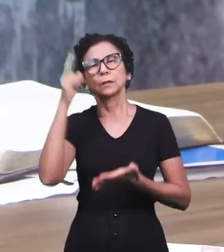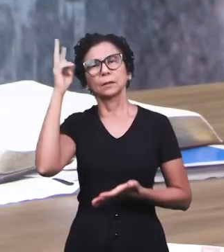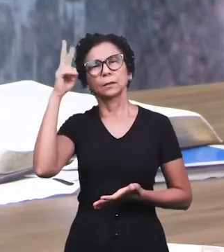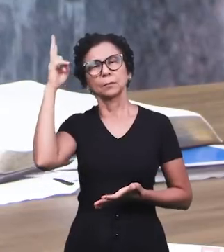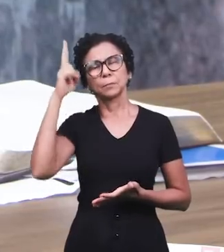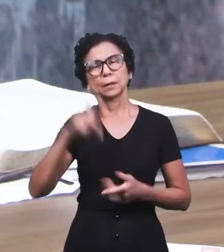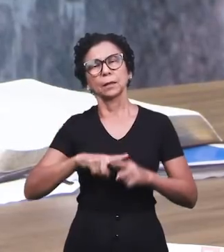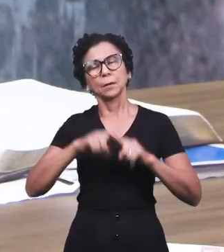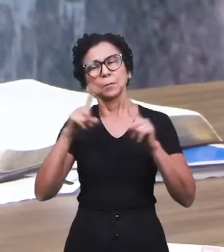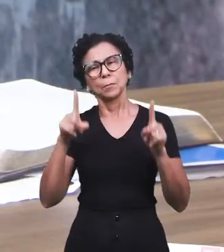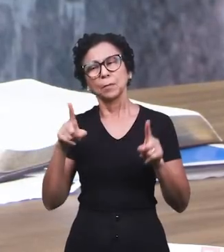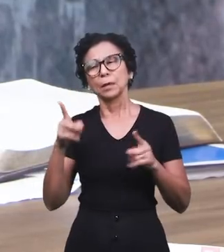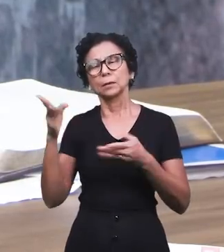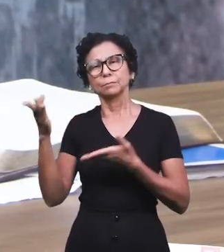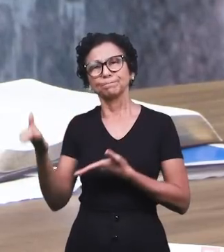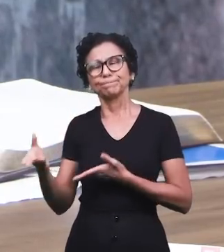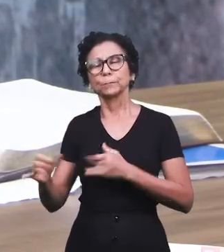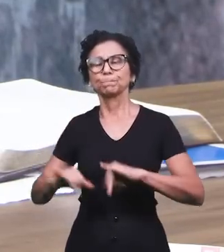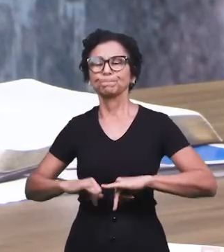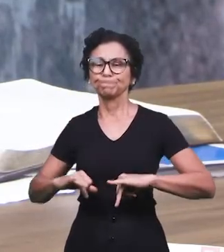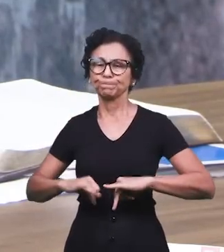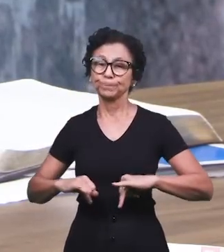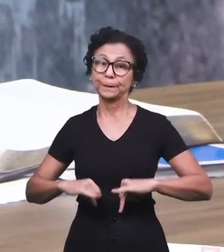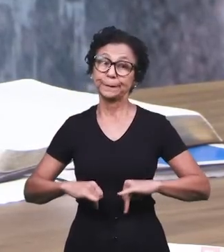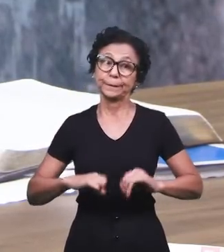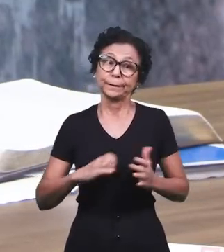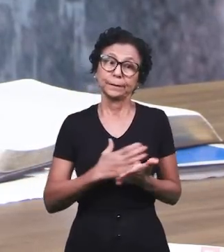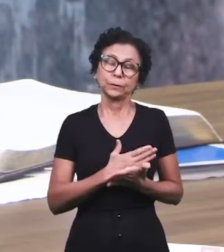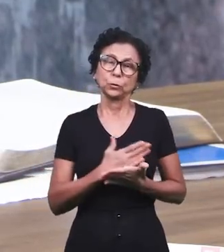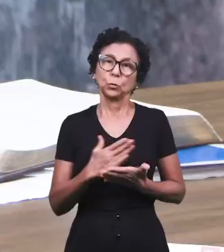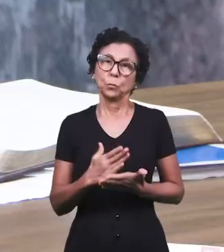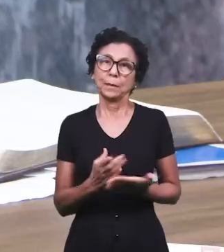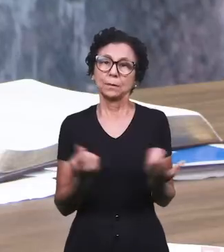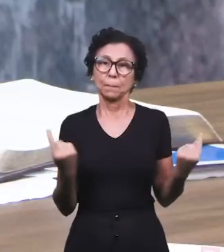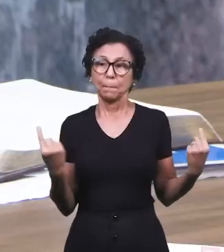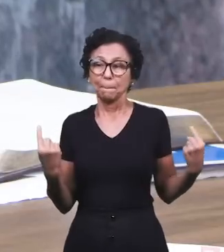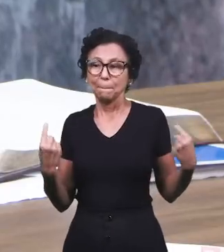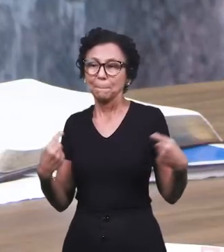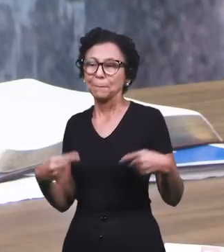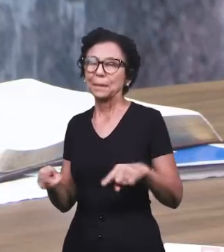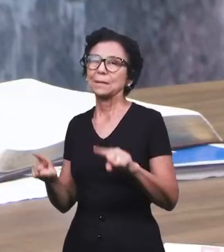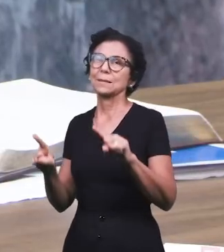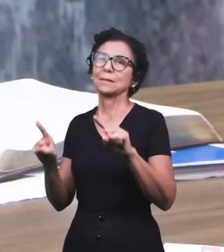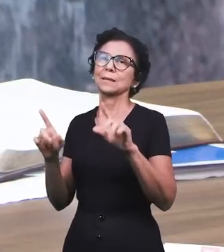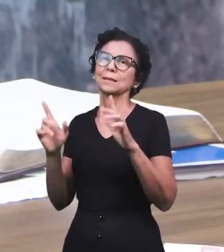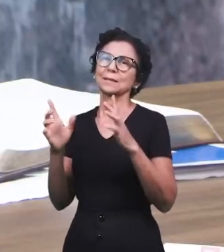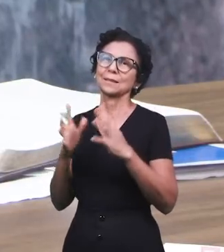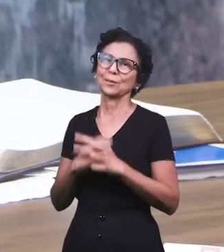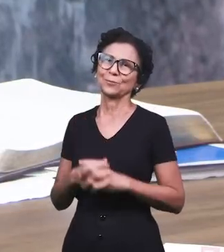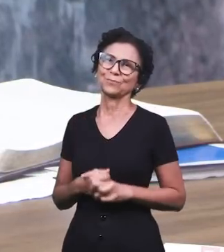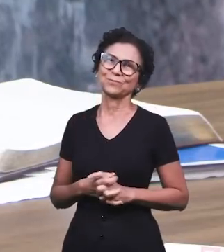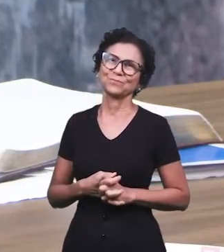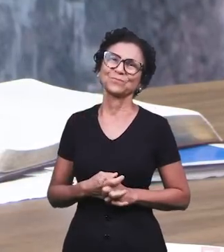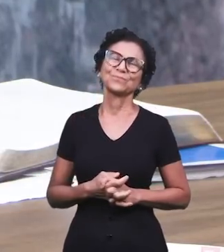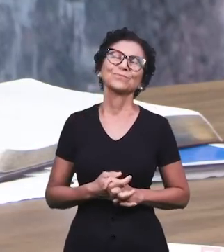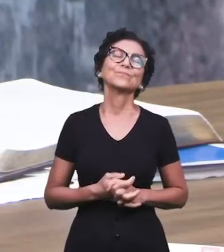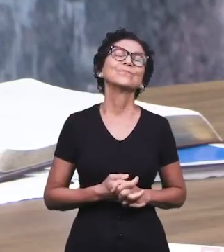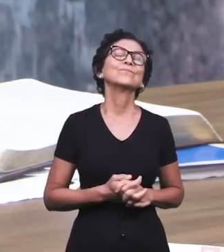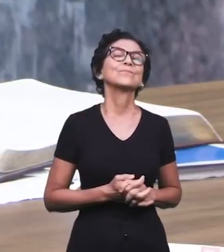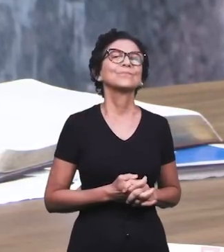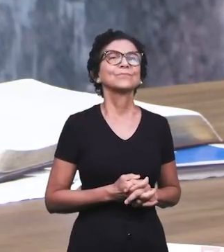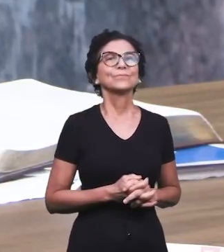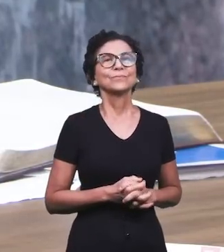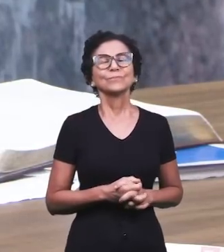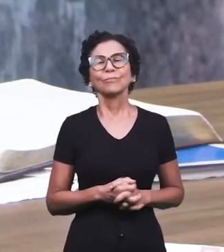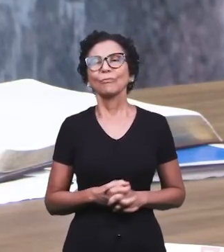Então começa a ter uma situação que era uma perseguição agora coordenada